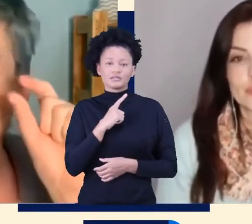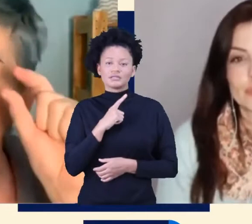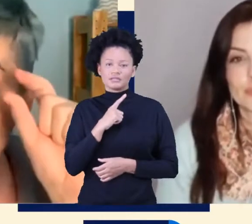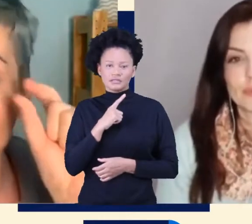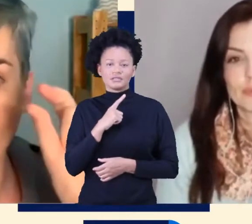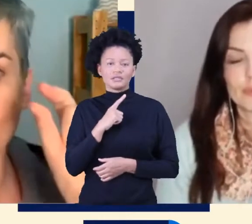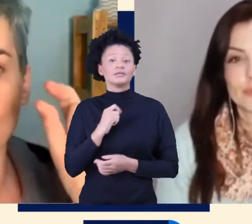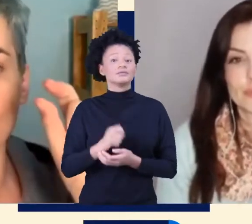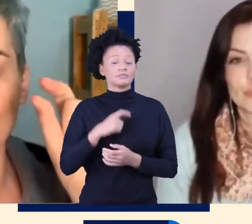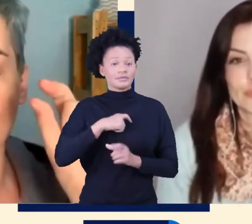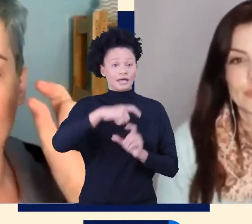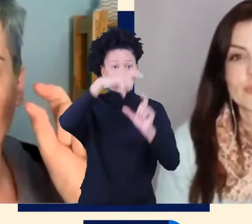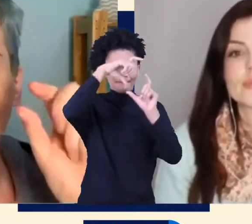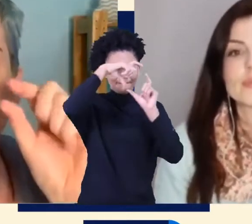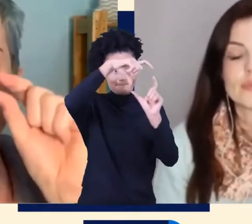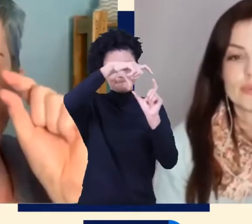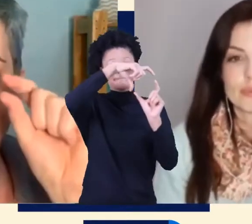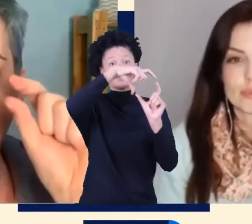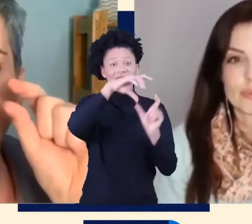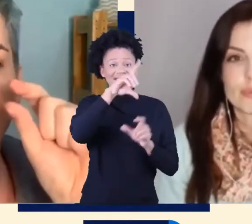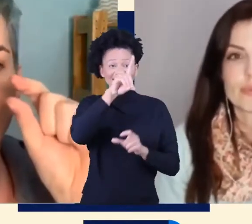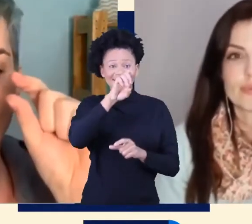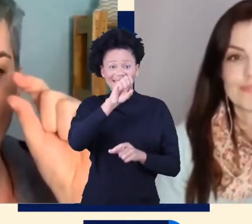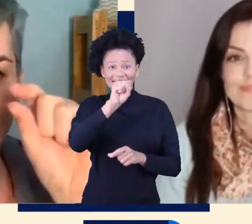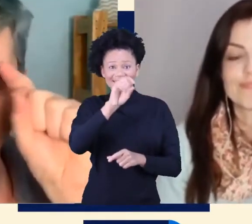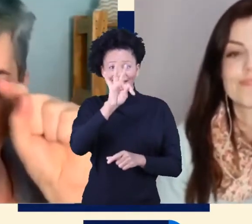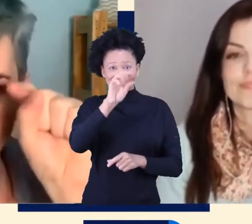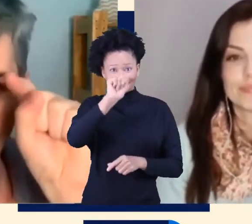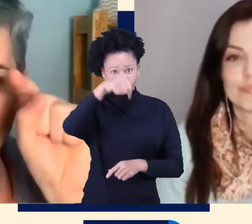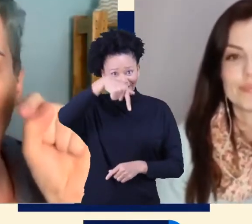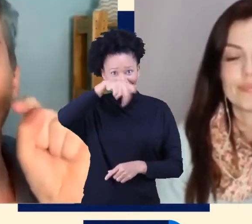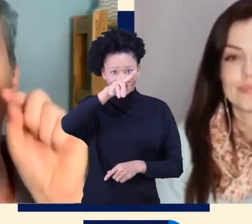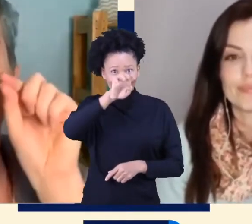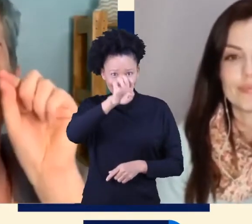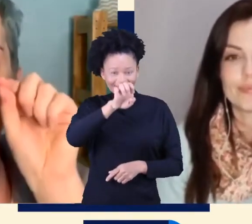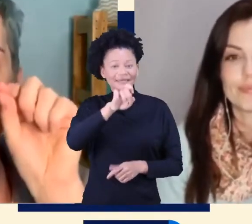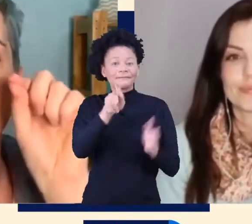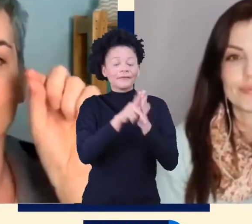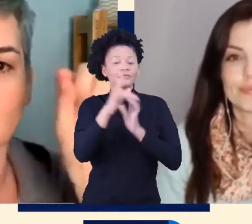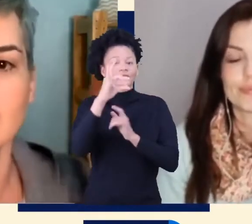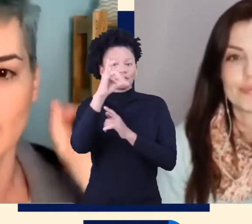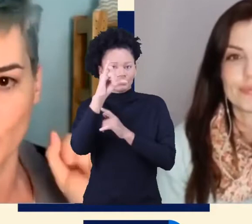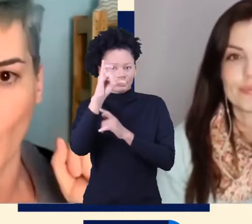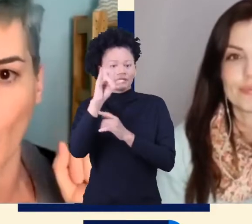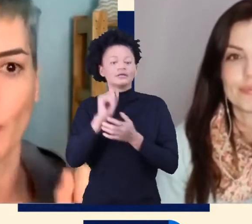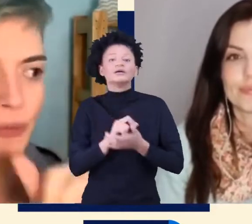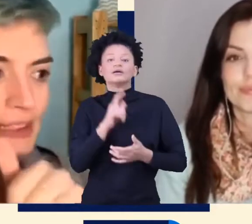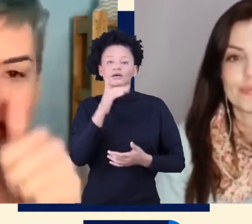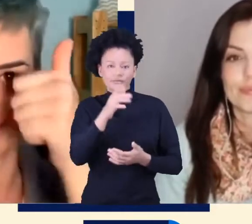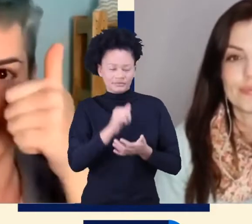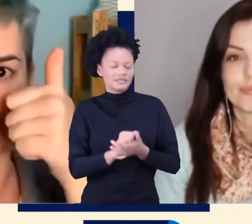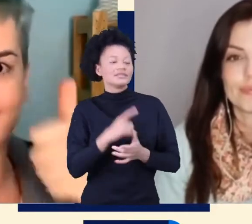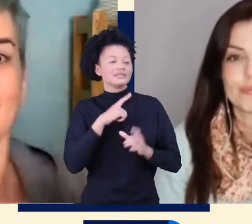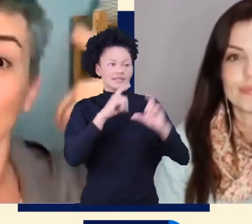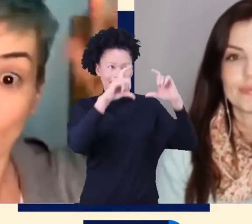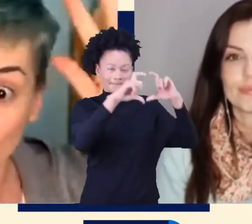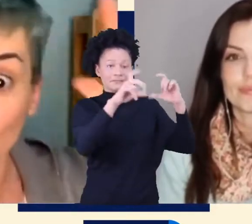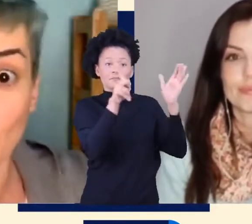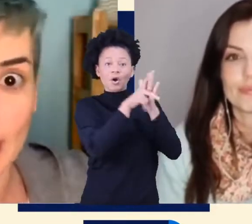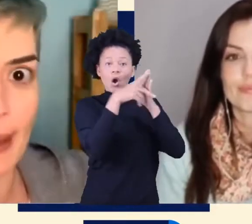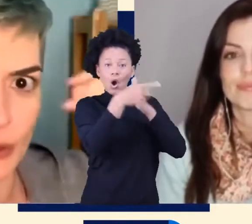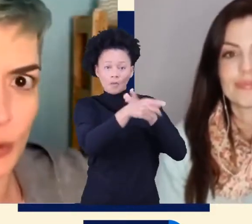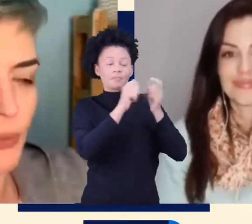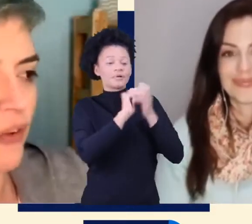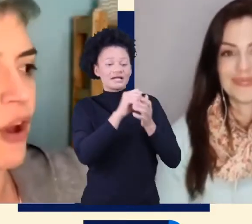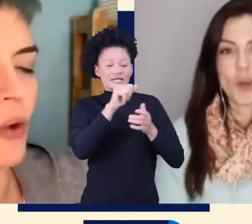destaques. No meu destaque do Instagram tem um circulinho lá que é edsexual, tá? E no